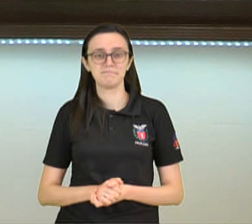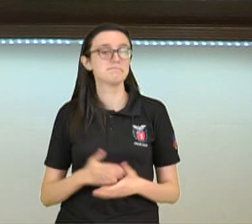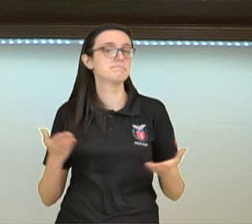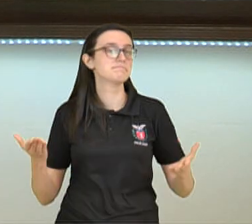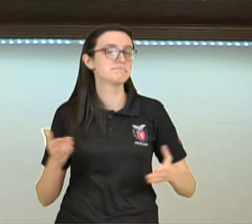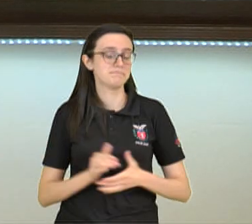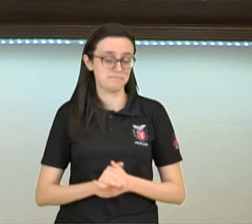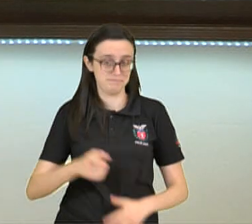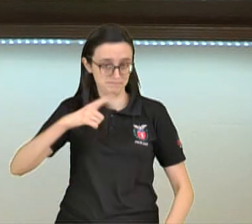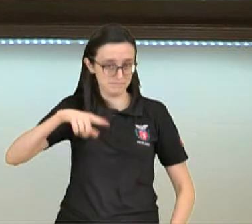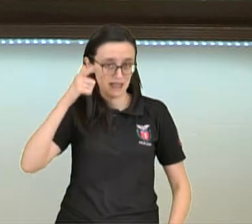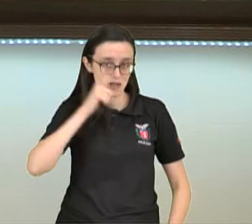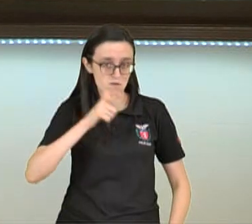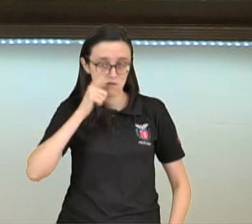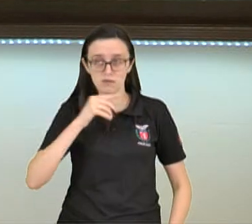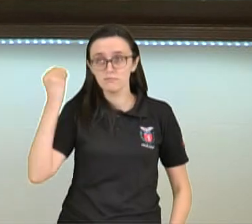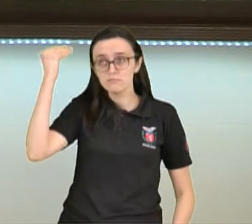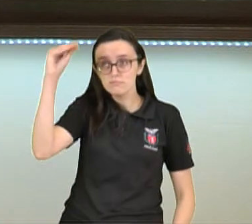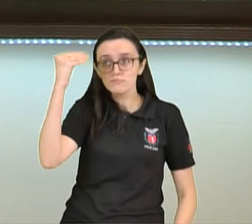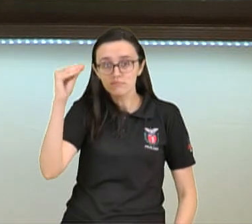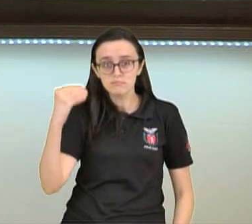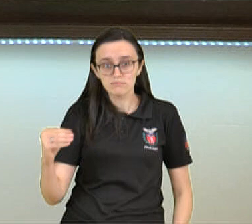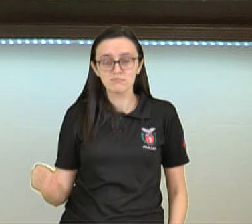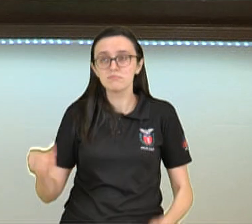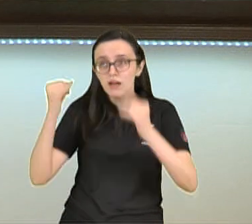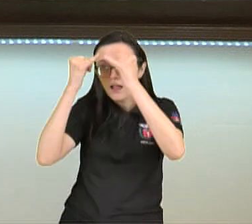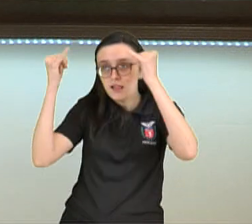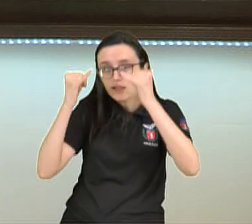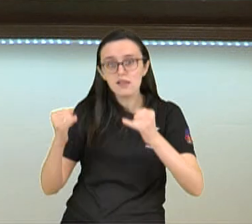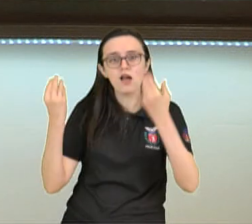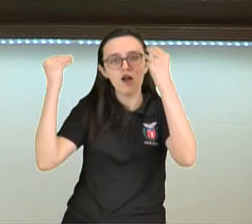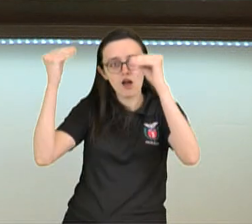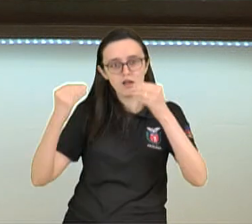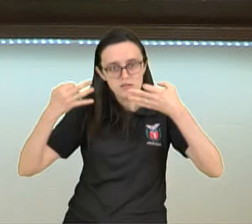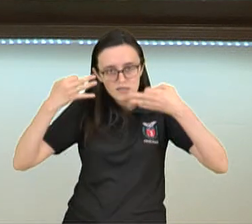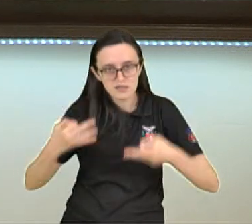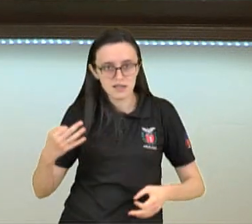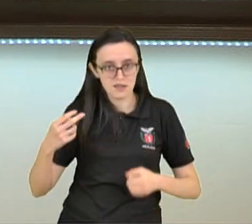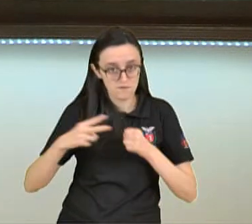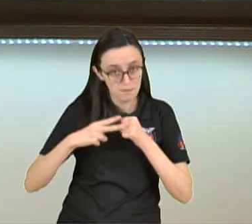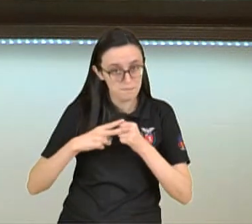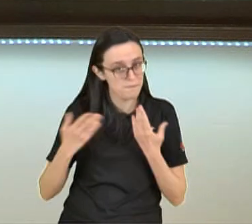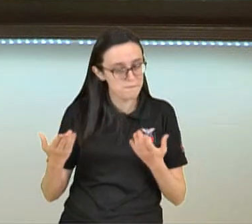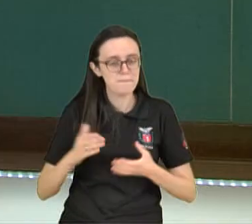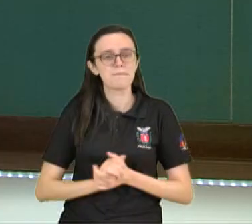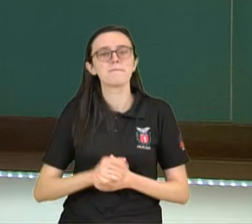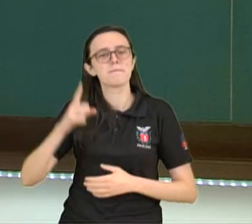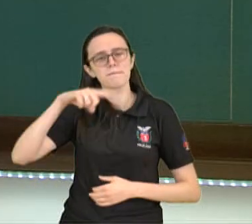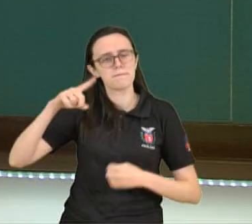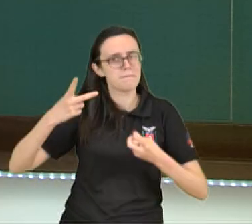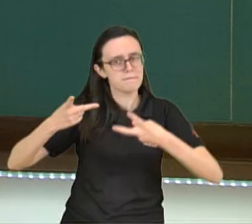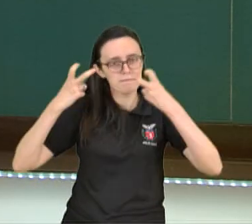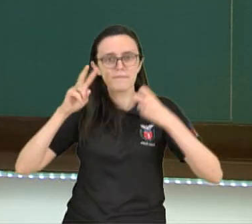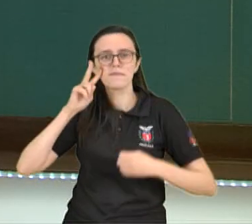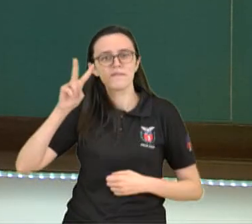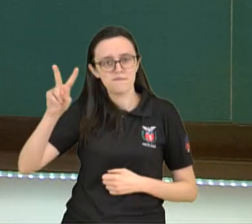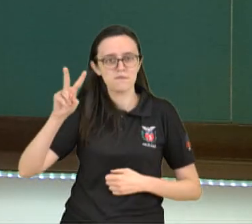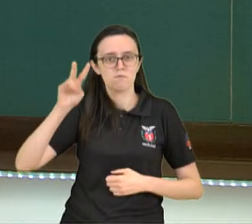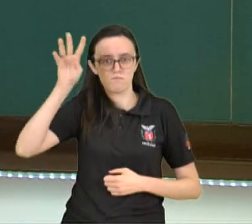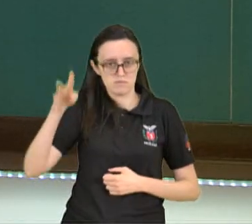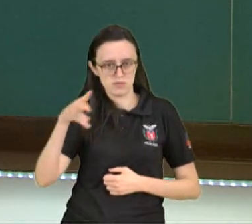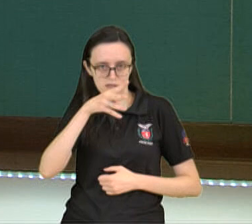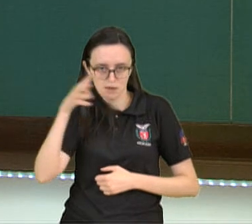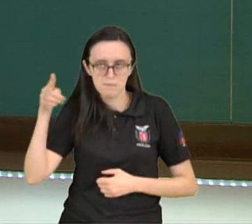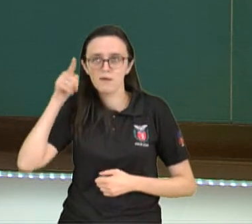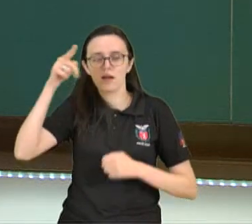Então, pessoal, conseguiram completar ali os espaços com o verbo conjugado direitinho? Então, vocês observaram a tabela, não é mesmo?